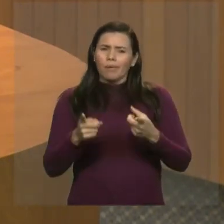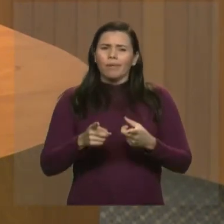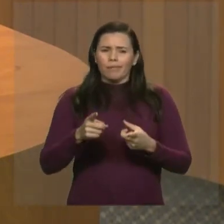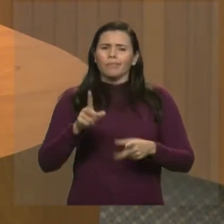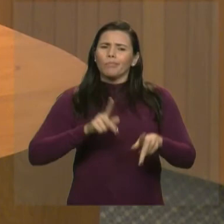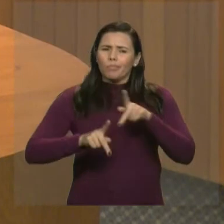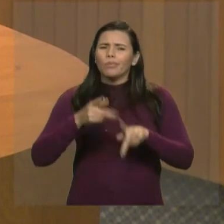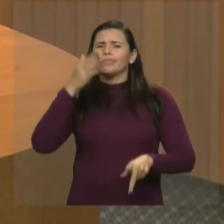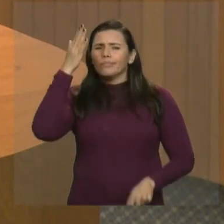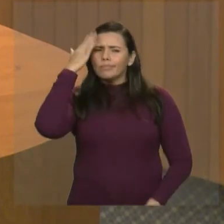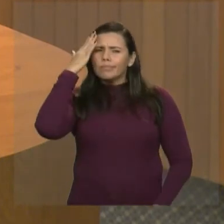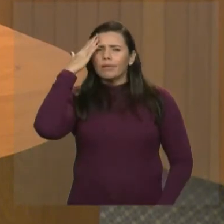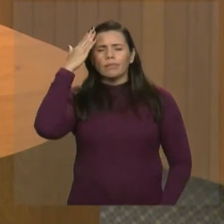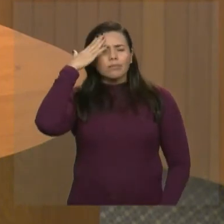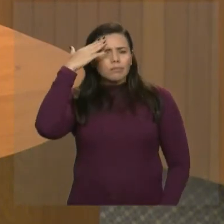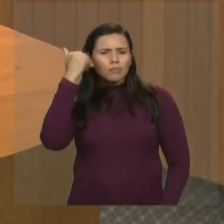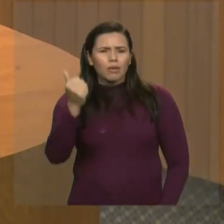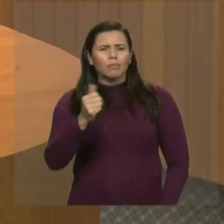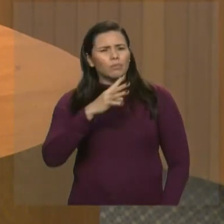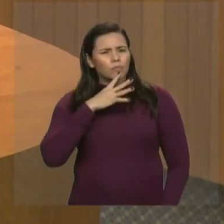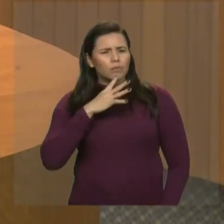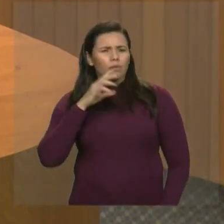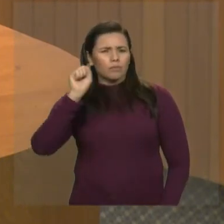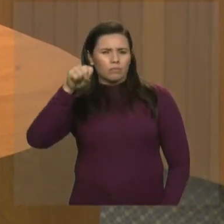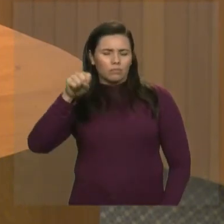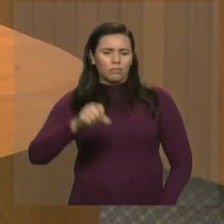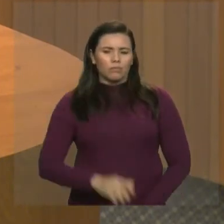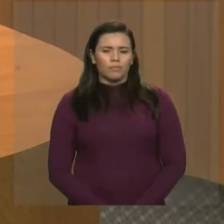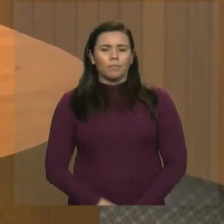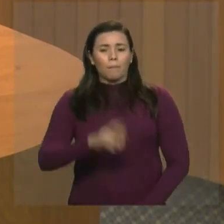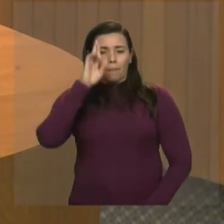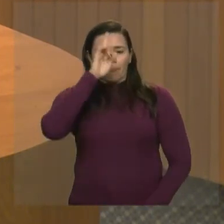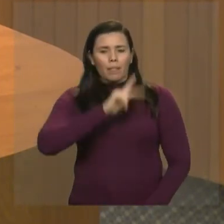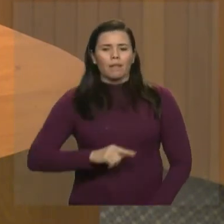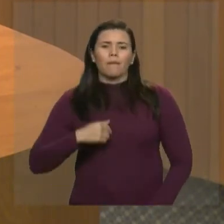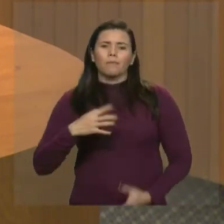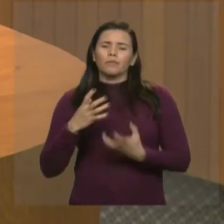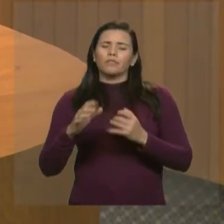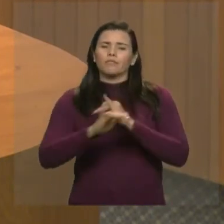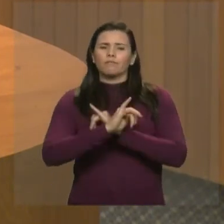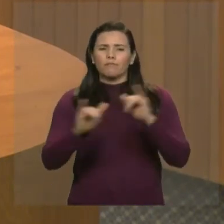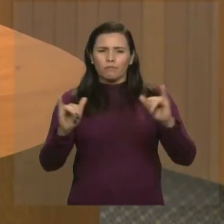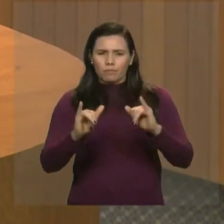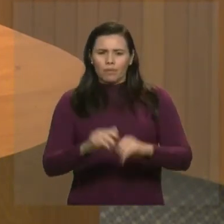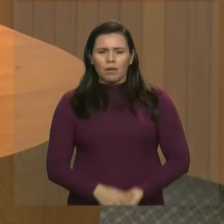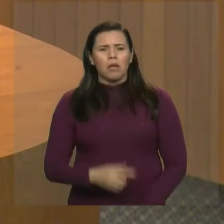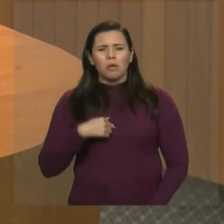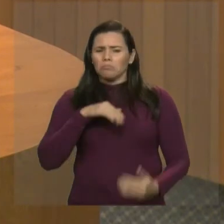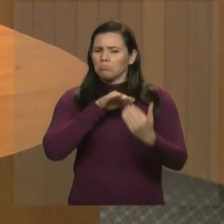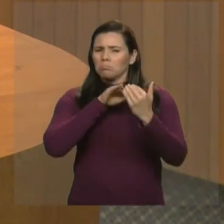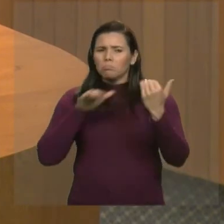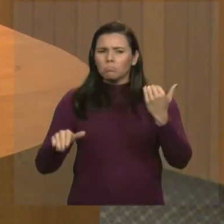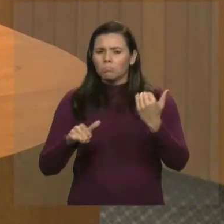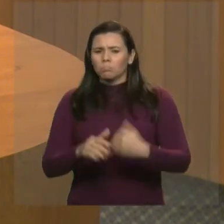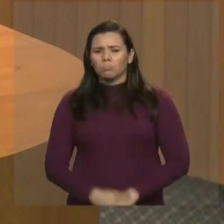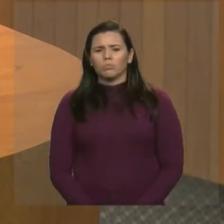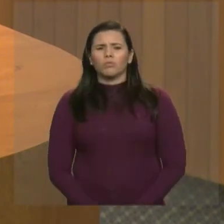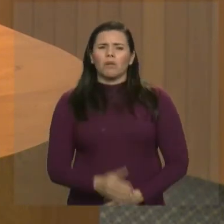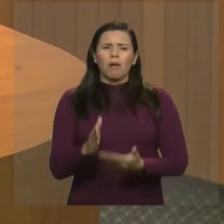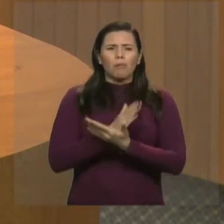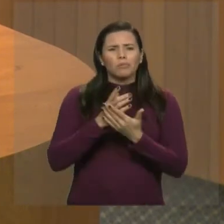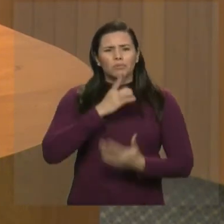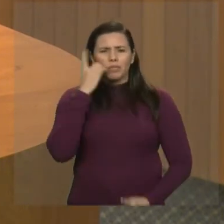Senhor presidente, fica aqui o meu registro e de protesto também a alguns parlamentares